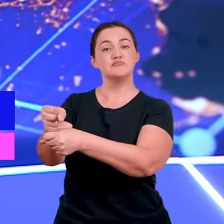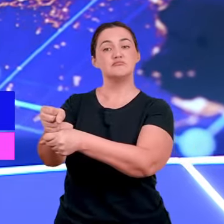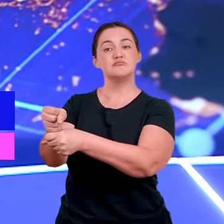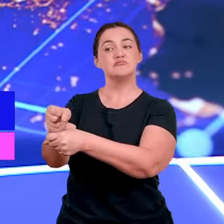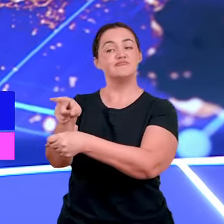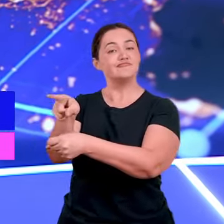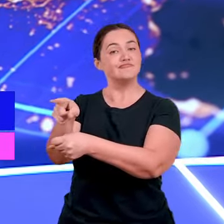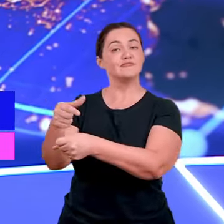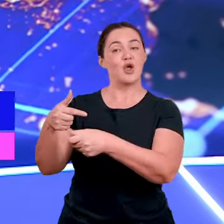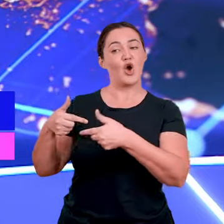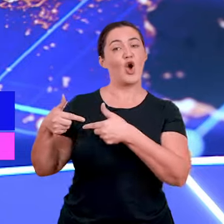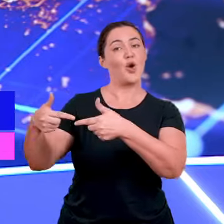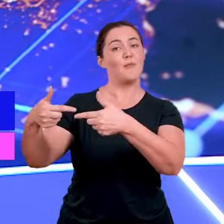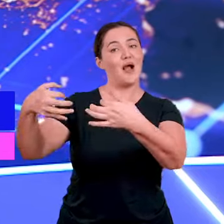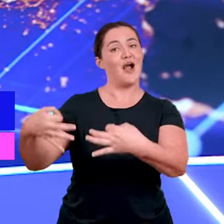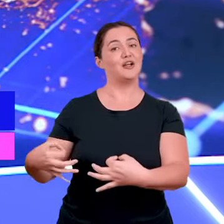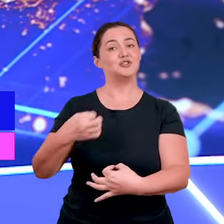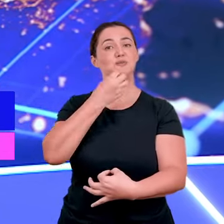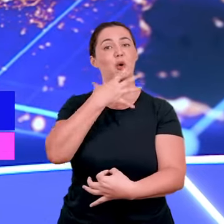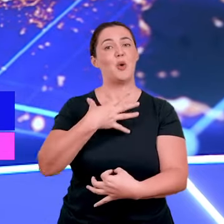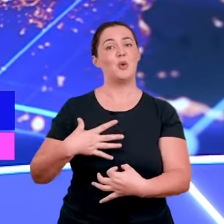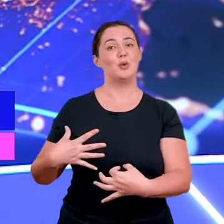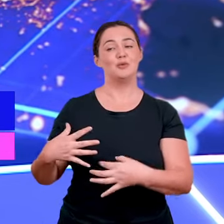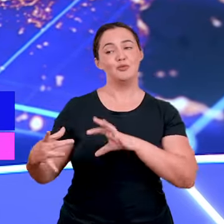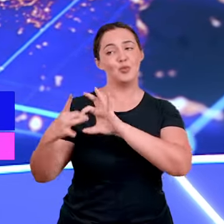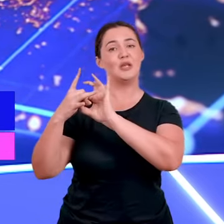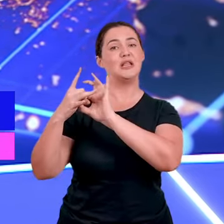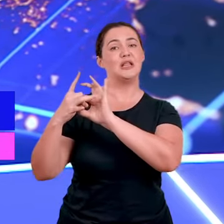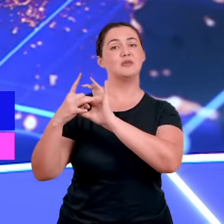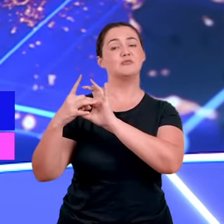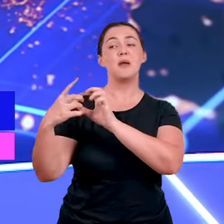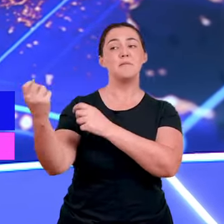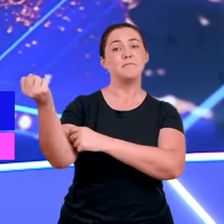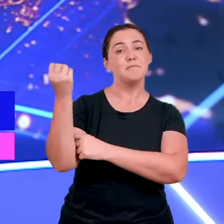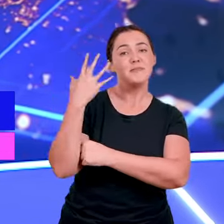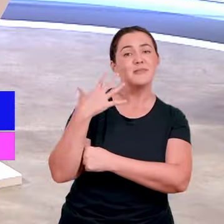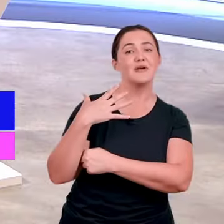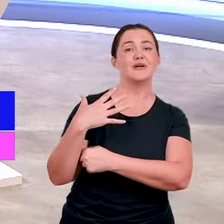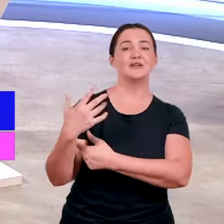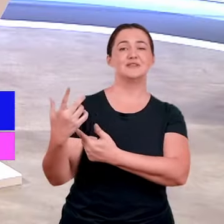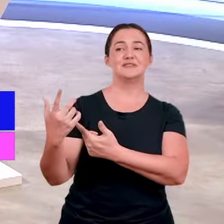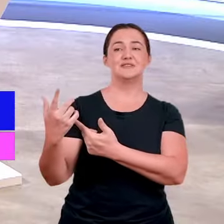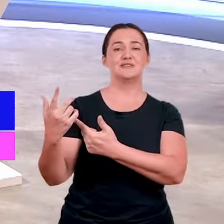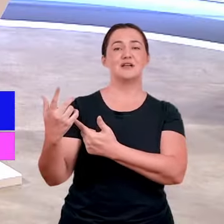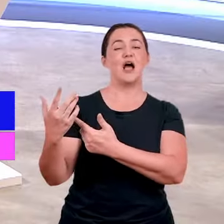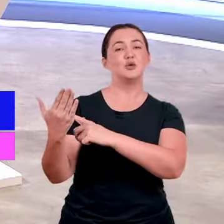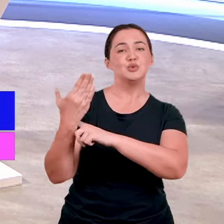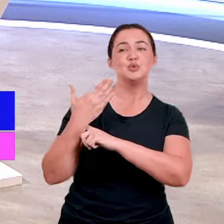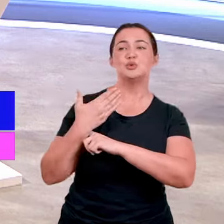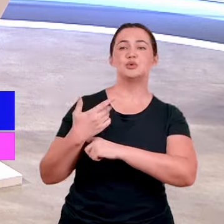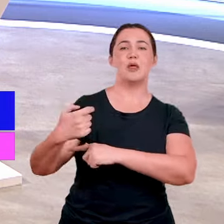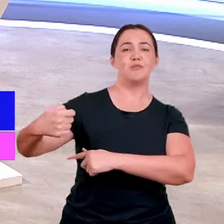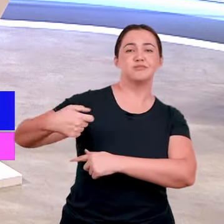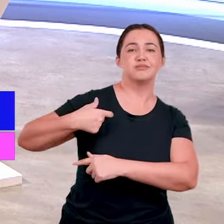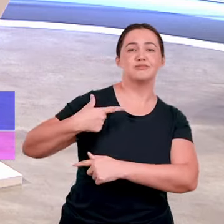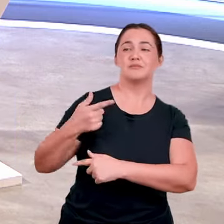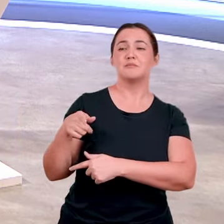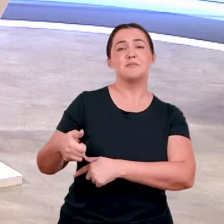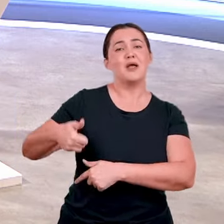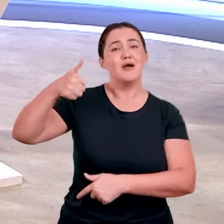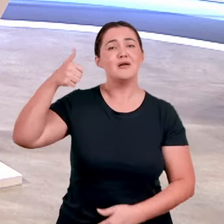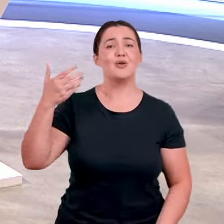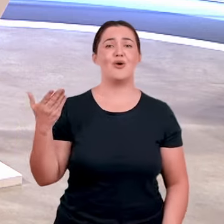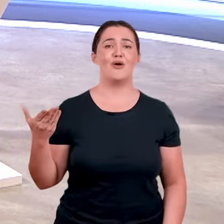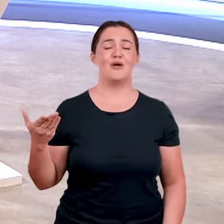celebrar a vitória. Porque se você está com Deus, a vitória é sua. Então é o bom combate que Deus espera que eu e